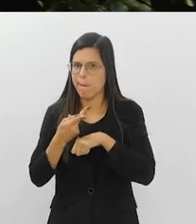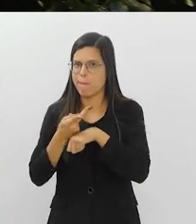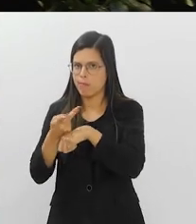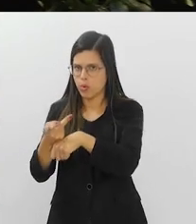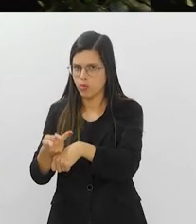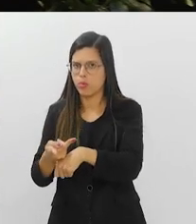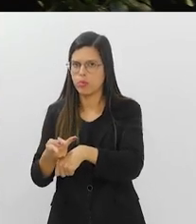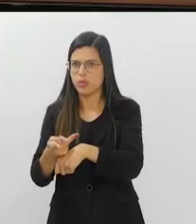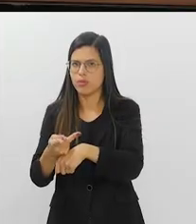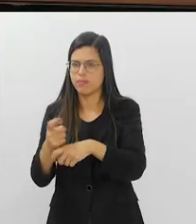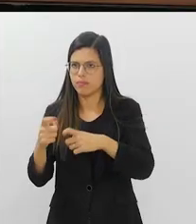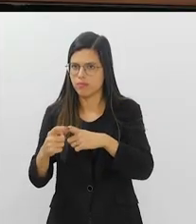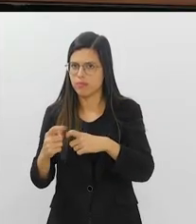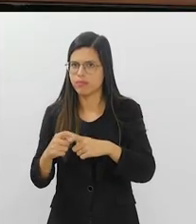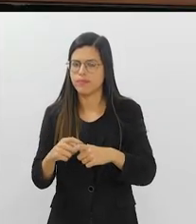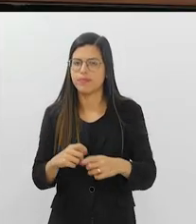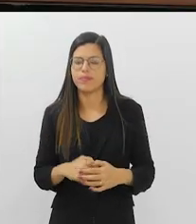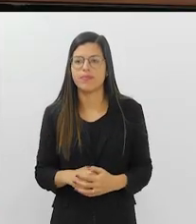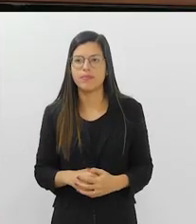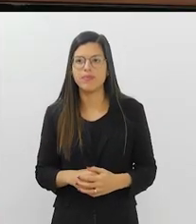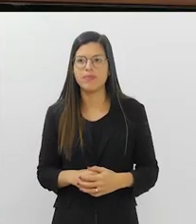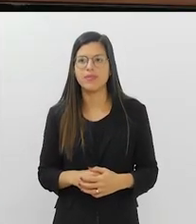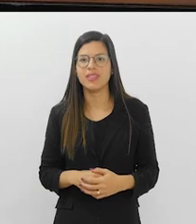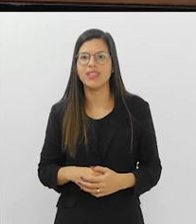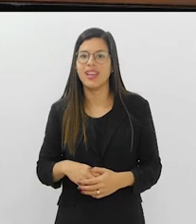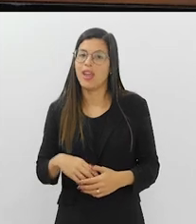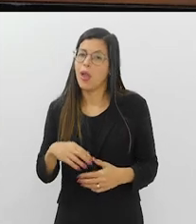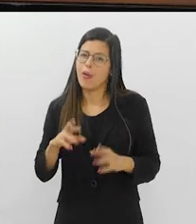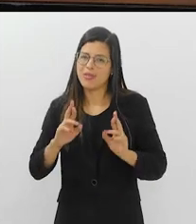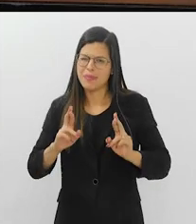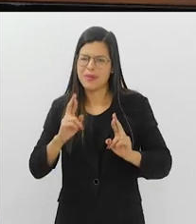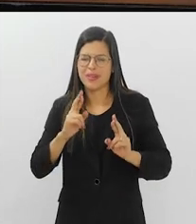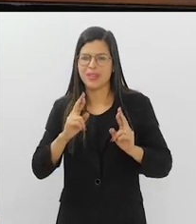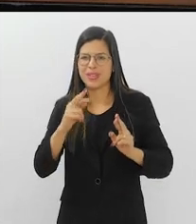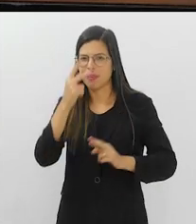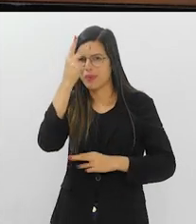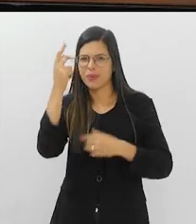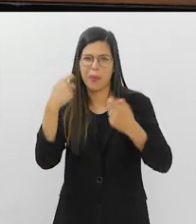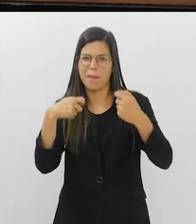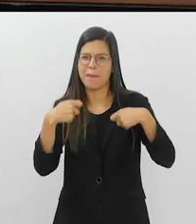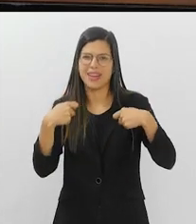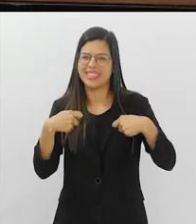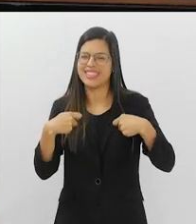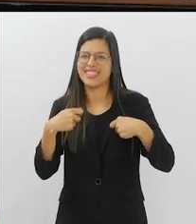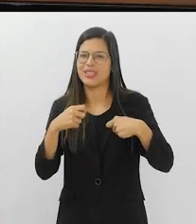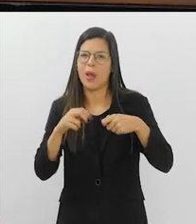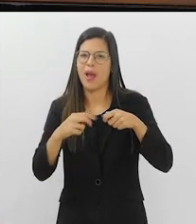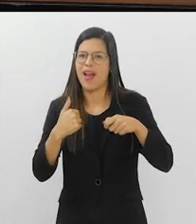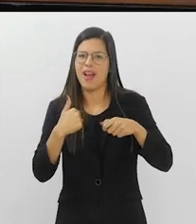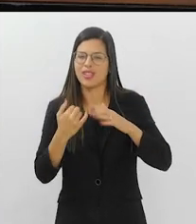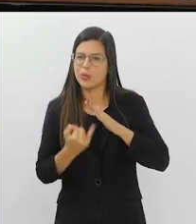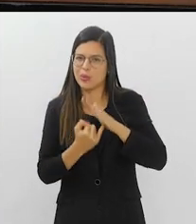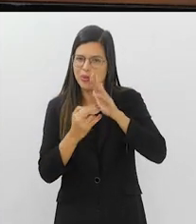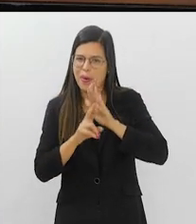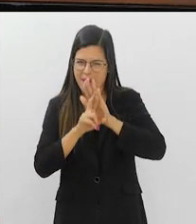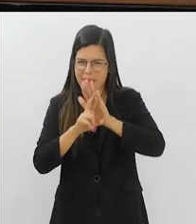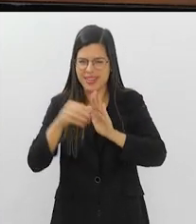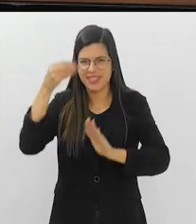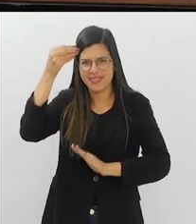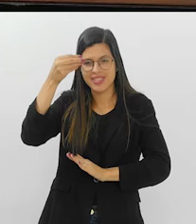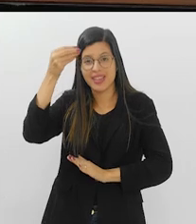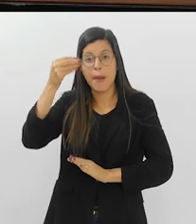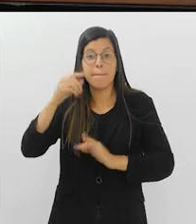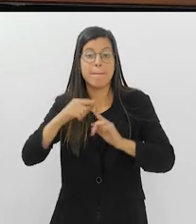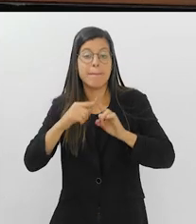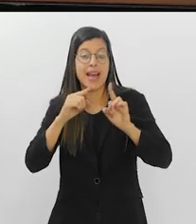logo um especialista, né? Eu acho que é importante. Eu espero, primeiro, que as pessoas nunca precisem da instituição que eu represento, né? Mas que, se precisarem, que elas